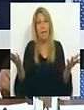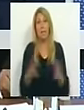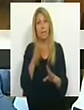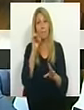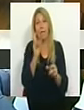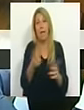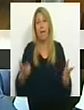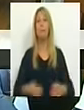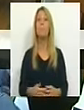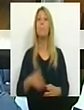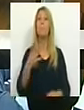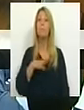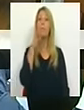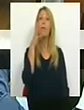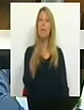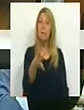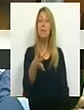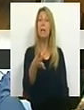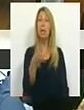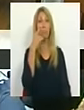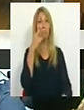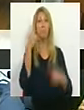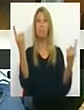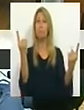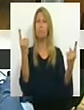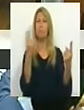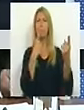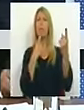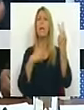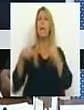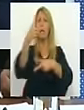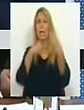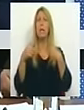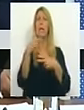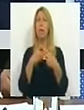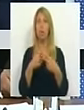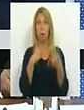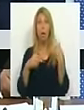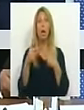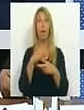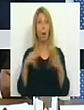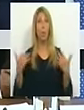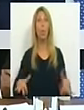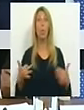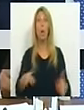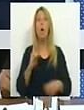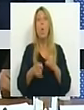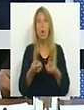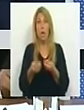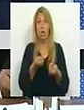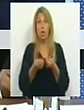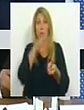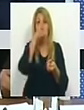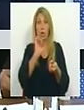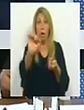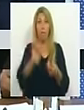que quis dizer-lhe de viva voz, formular um conjunto de críticas e críticas até ferozes àquilo que é a gestão do seu